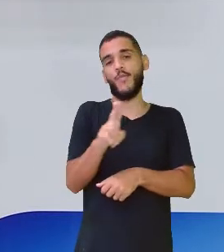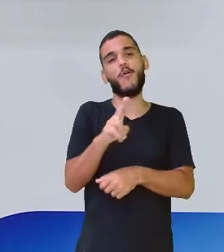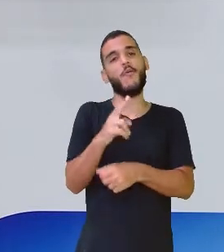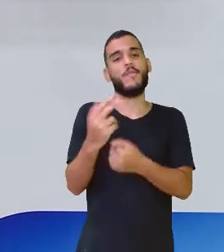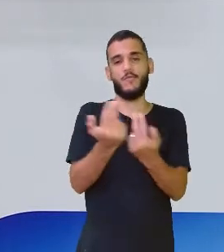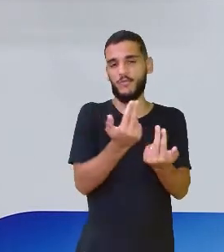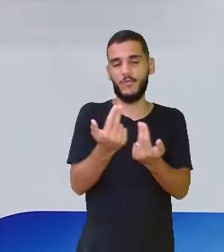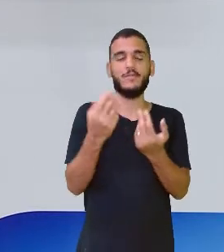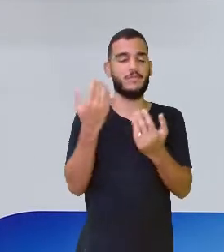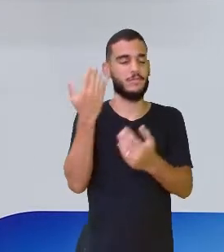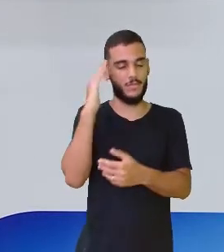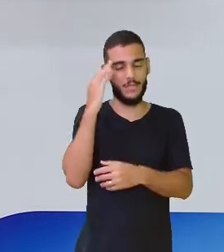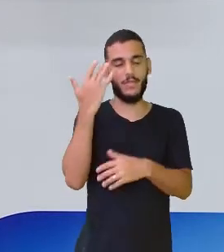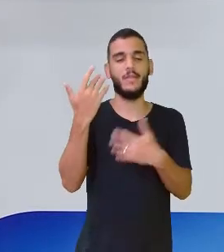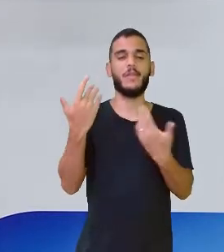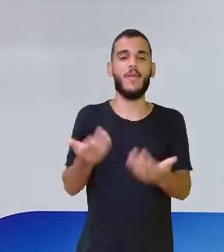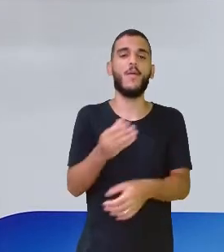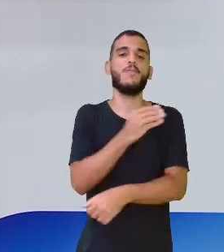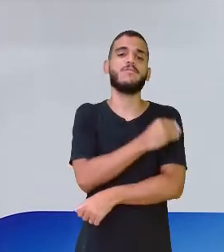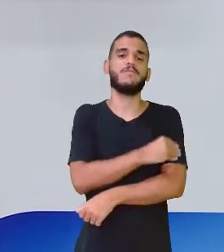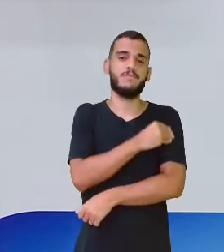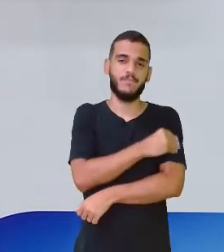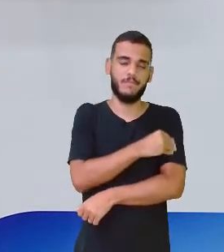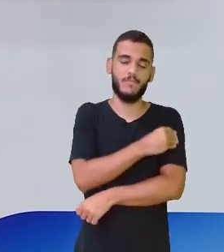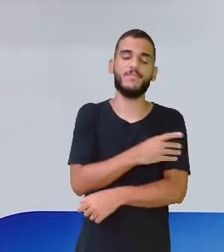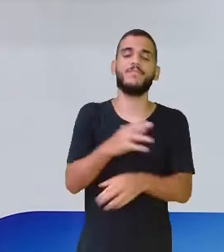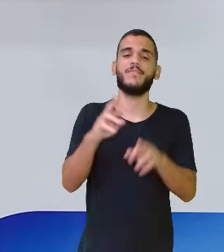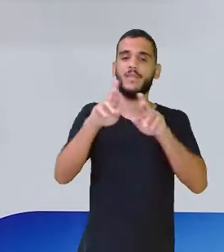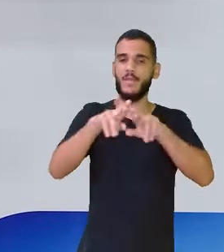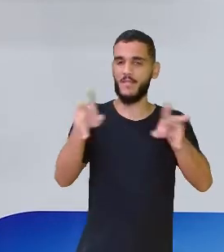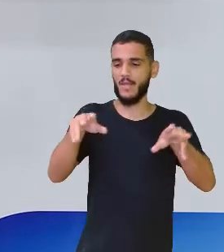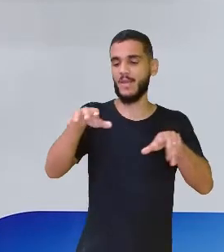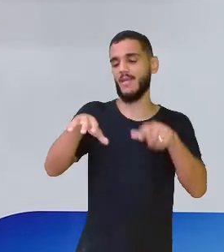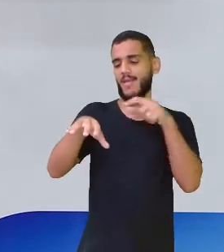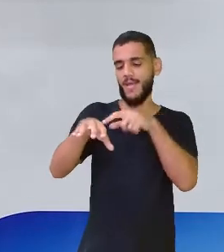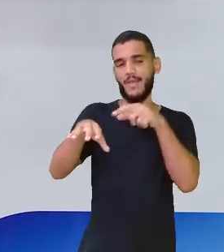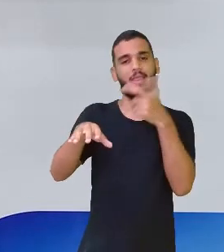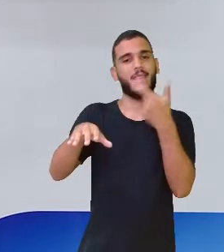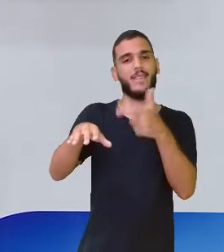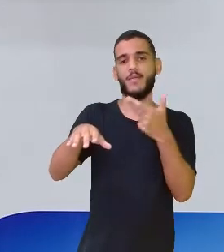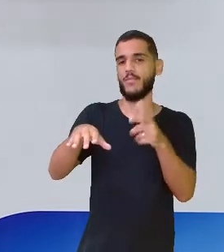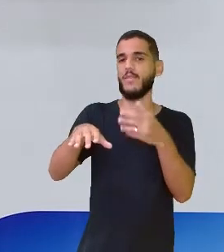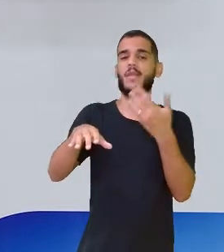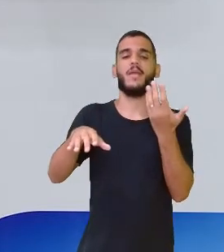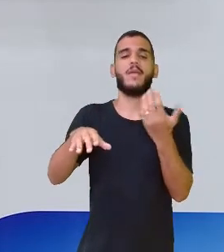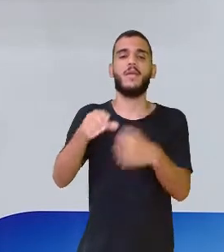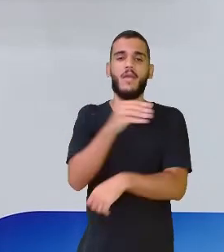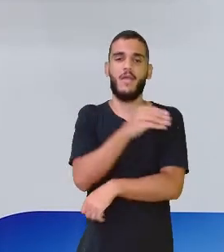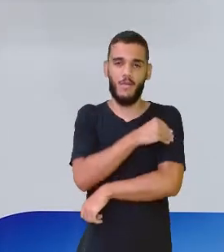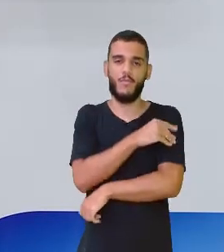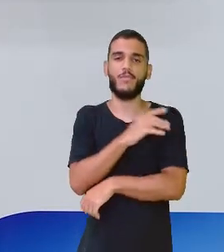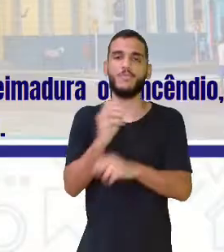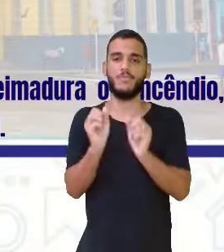né? Então, o teor alcoólico da cana, né, para aguardente, ele é diferente. Um é mais forte do que o outro, ok?